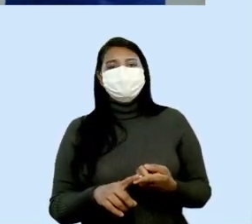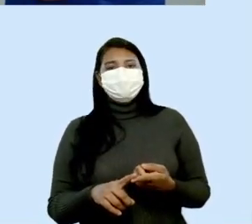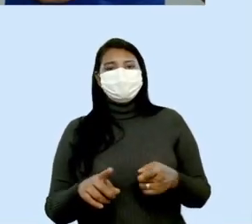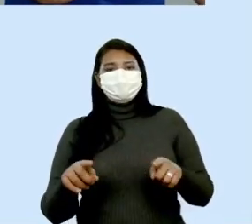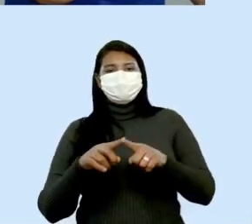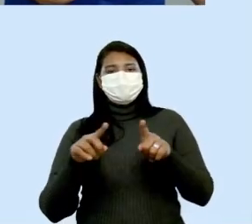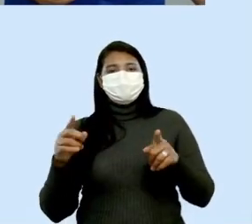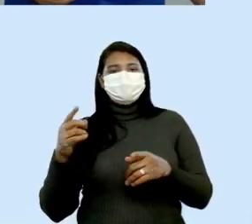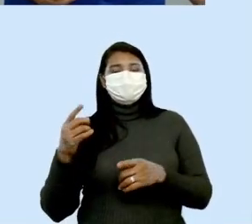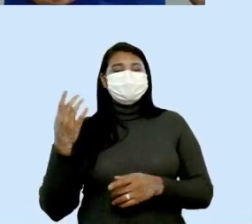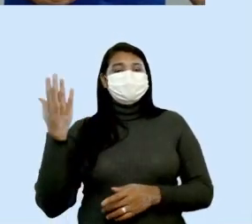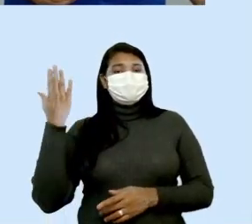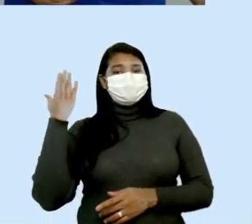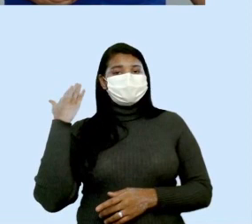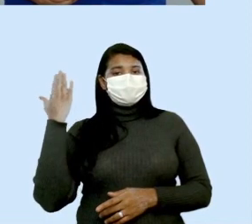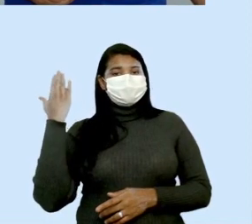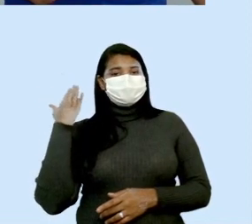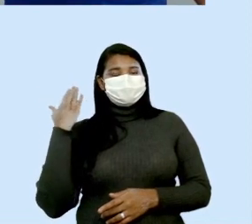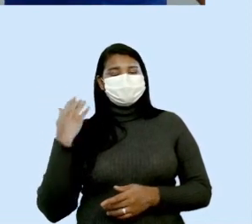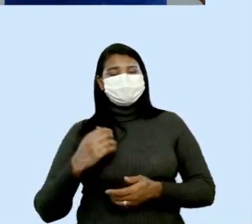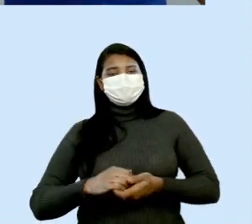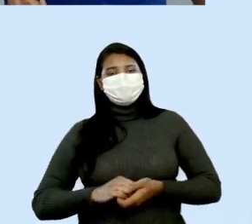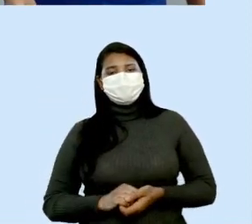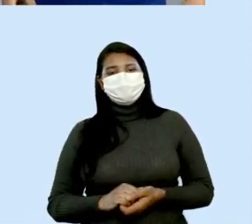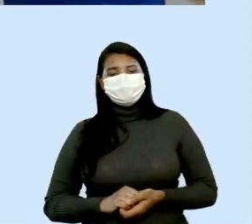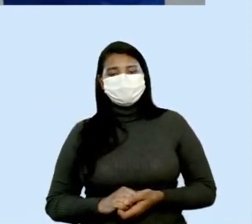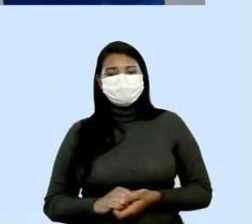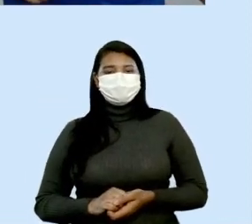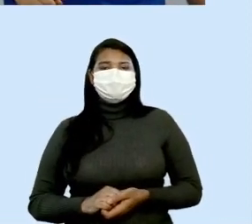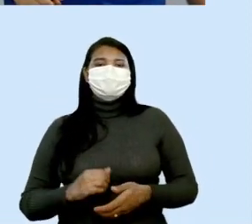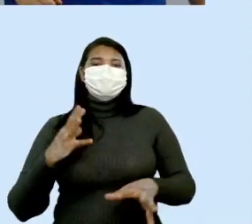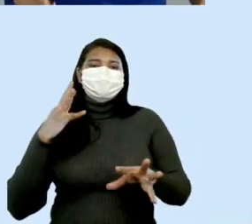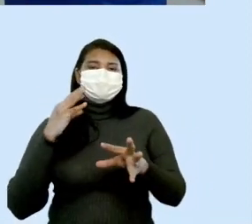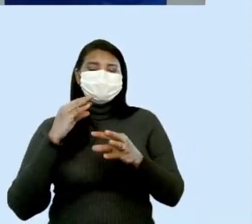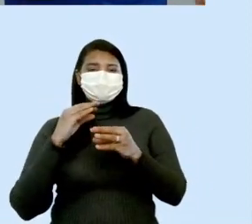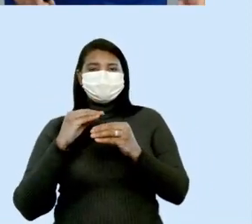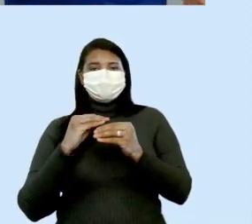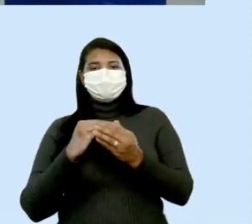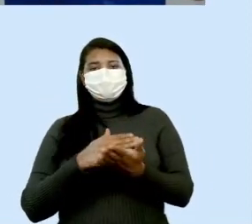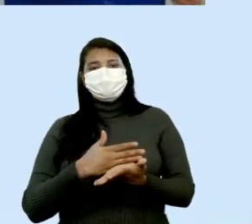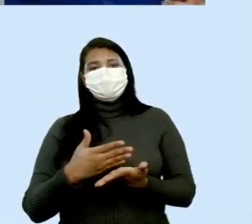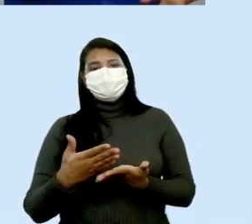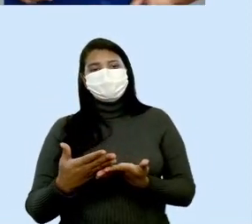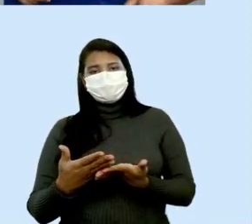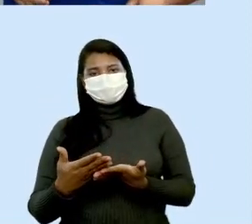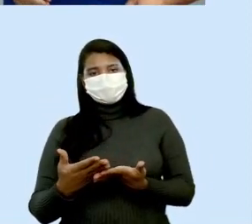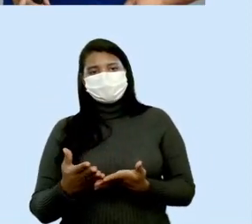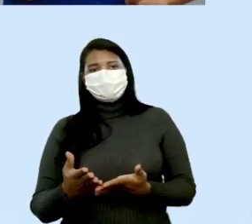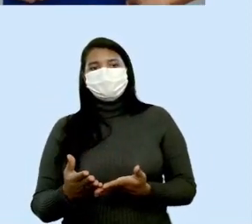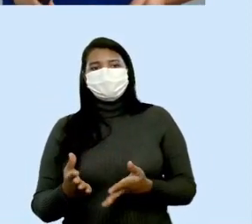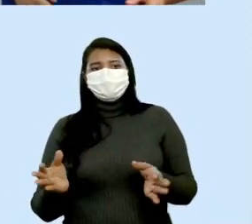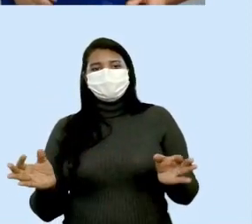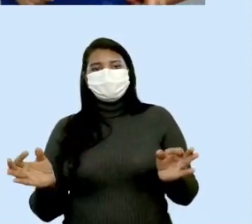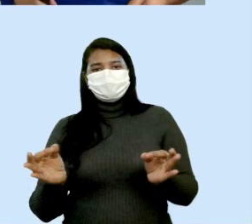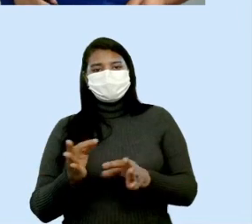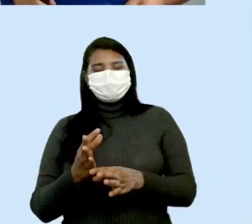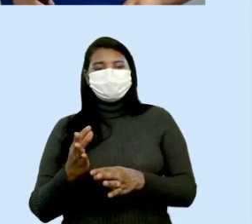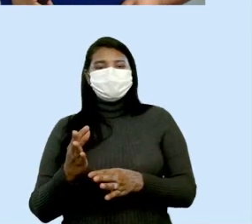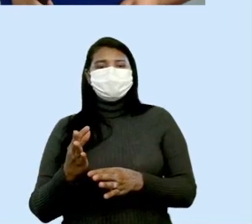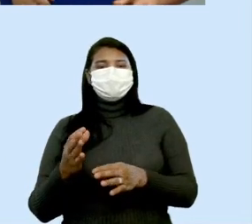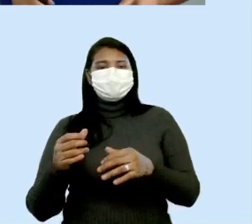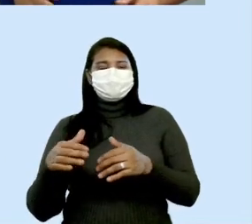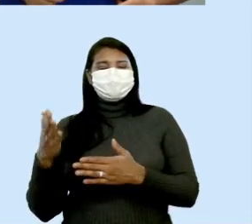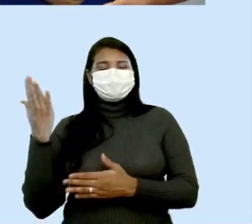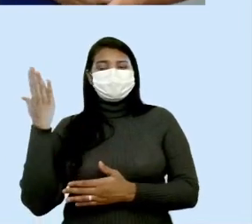mas no passado. Elas já foram concluídas, iniciadas e concluídas no